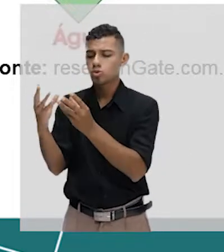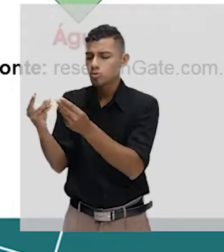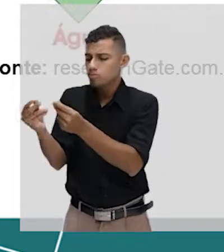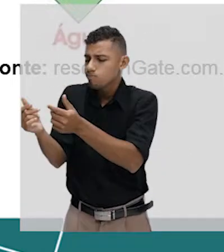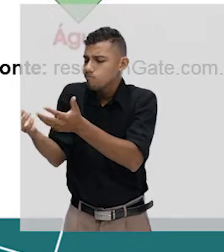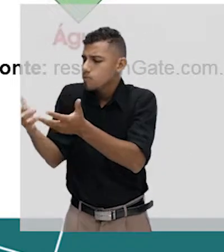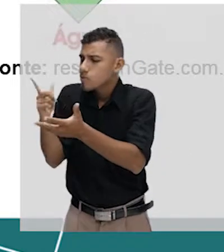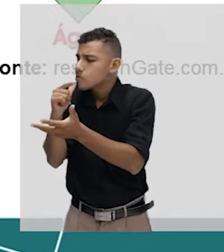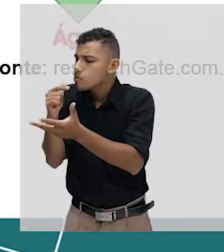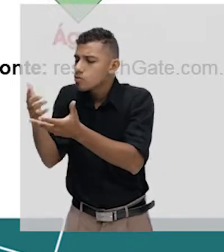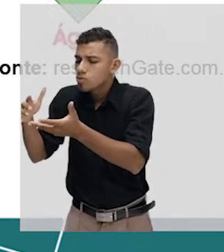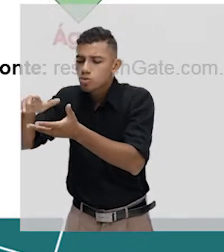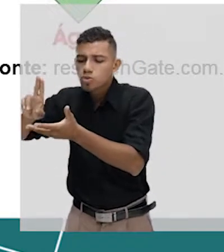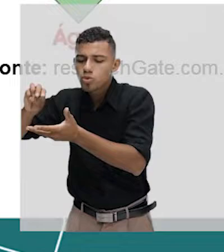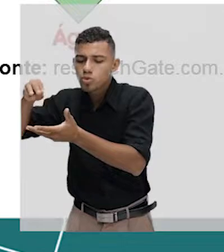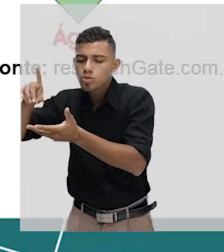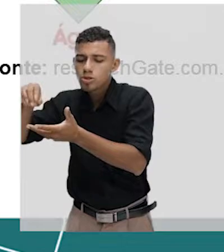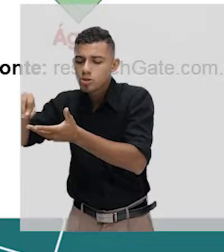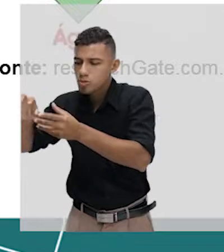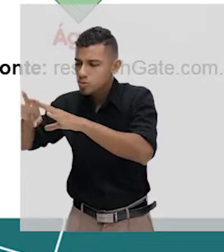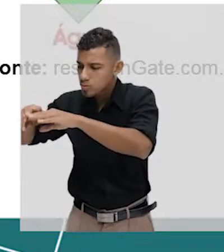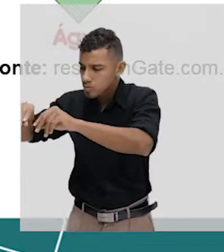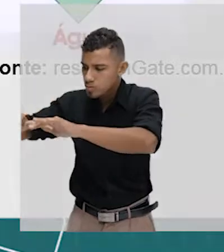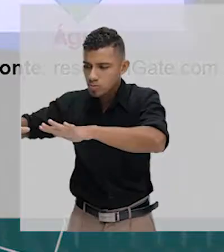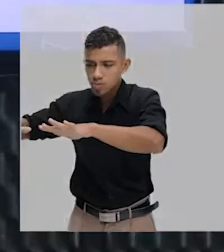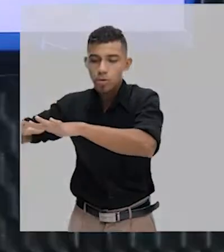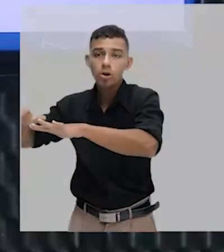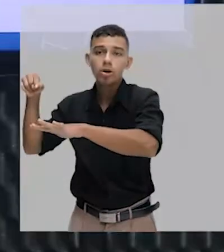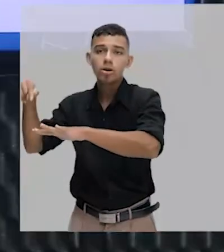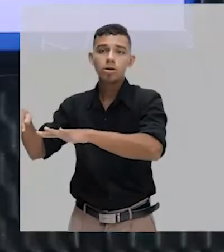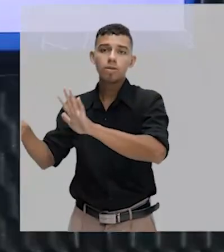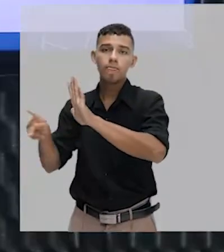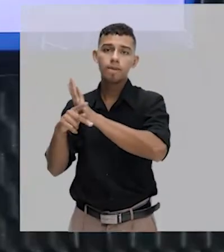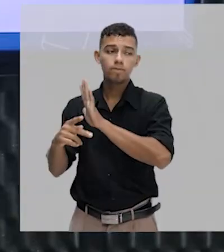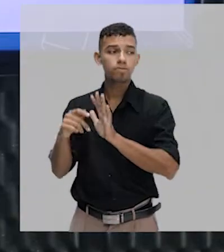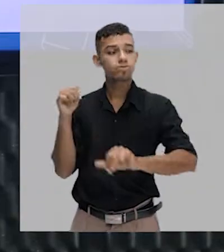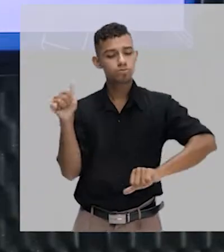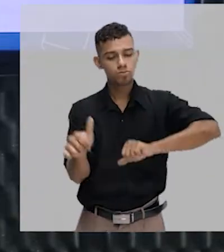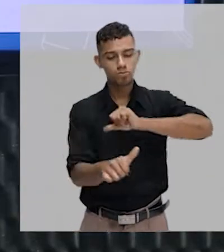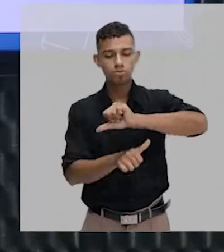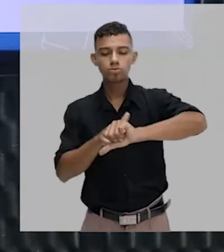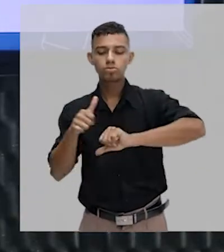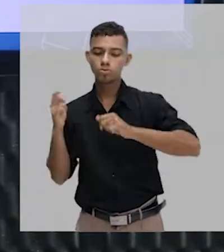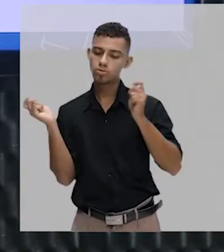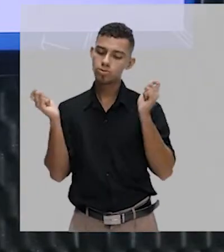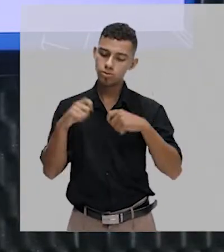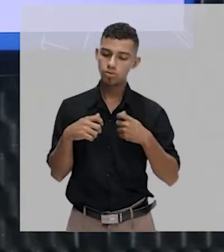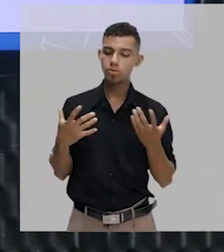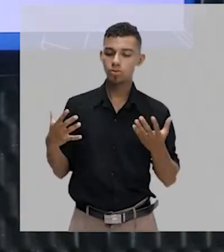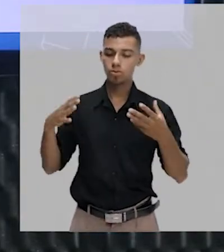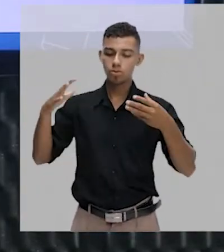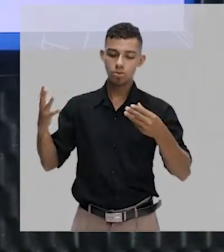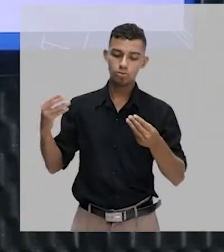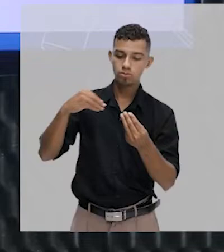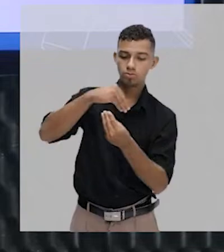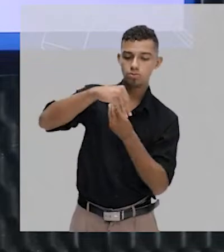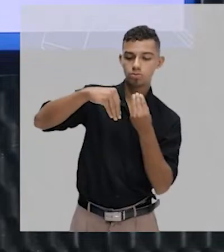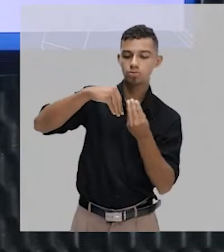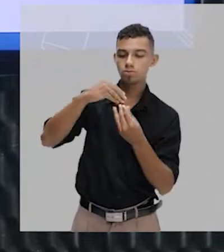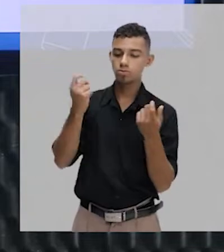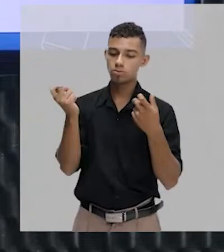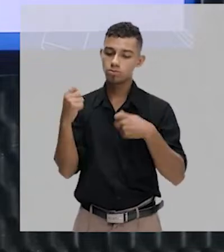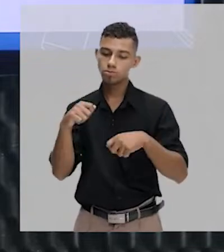elementos, cada um desses elementos, eles poderiam transformar-se em outro pela adição ou